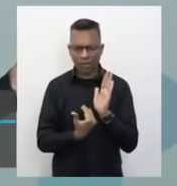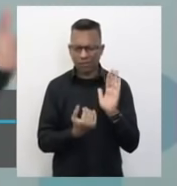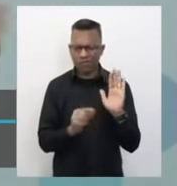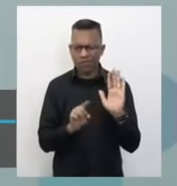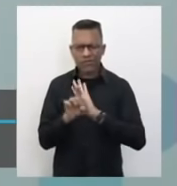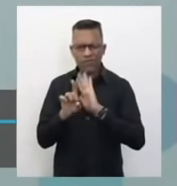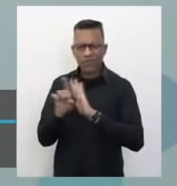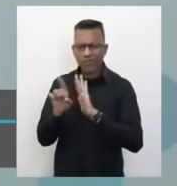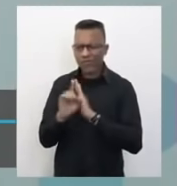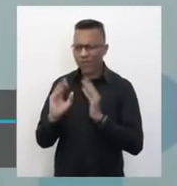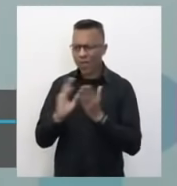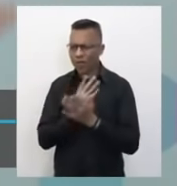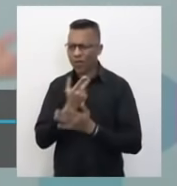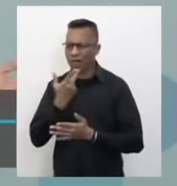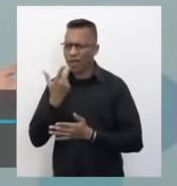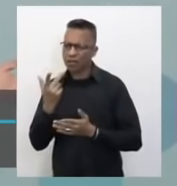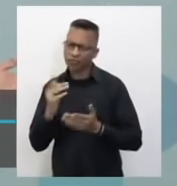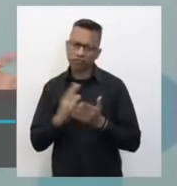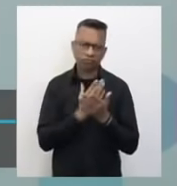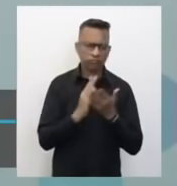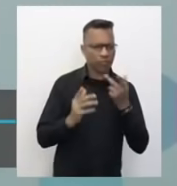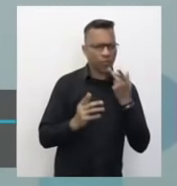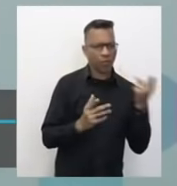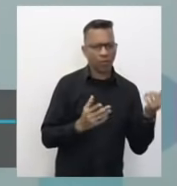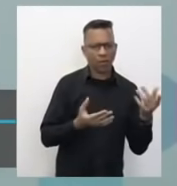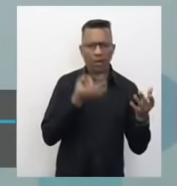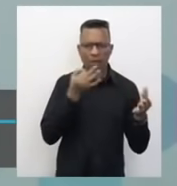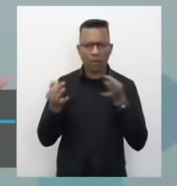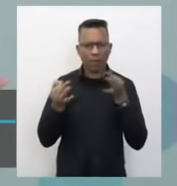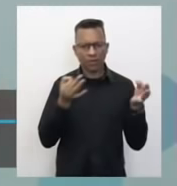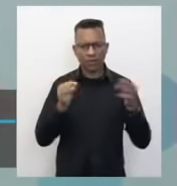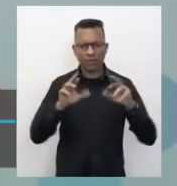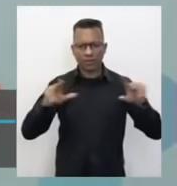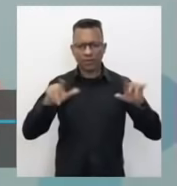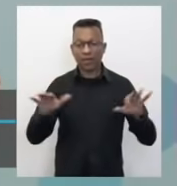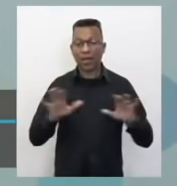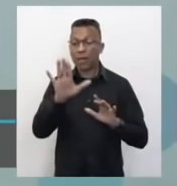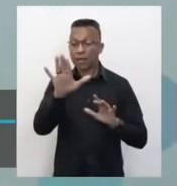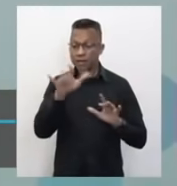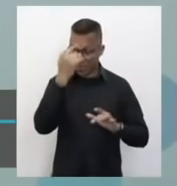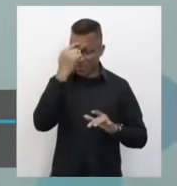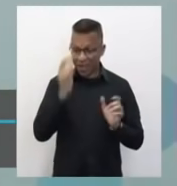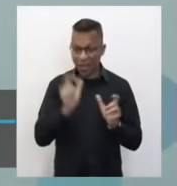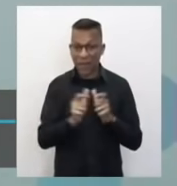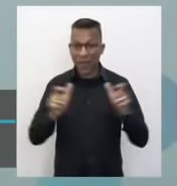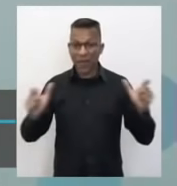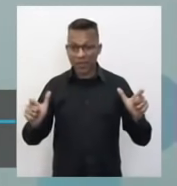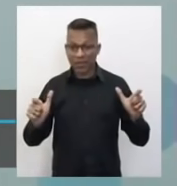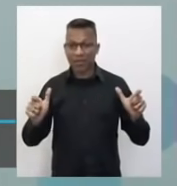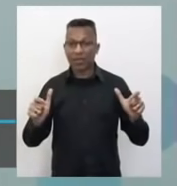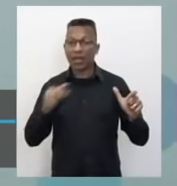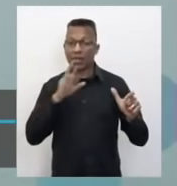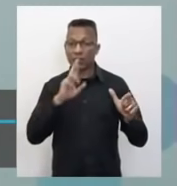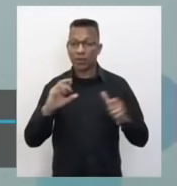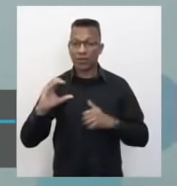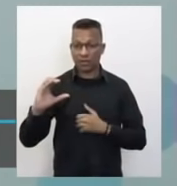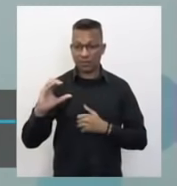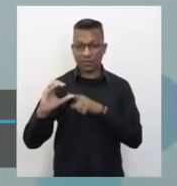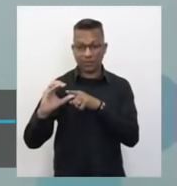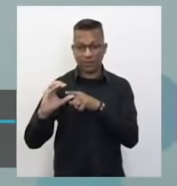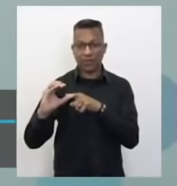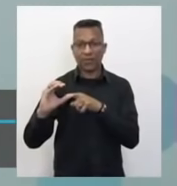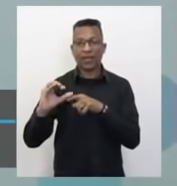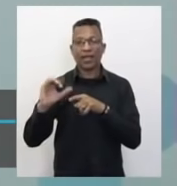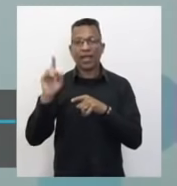que uns falam que acham que é uma coisa e outros a outra, né? Mas a maioria respondeu a letra C. E